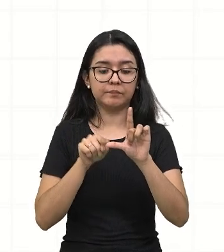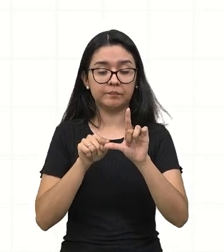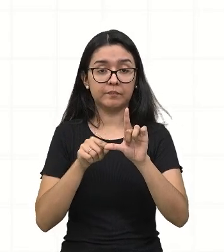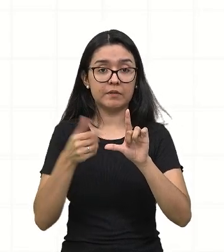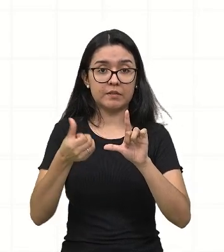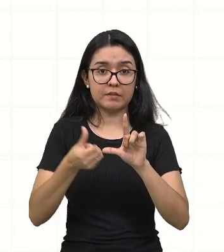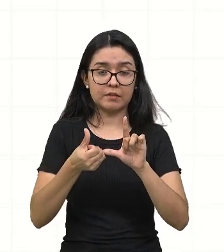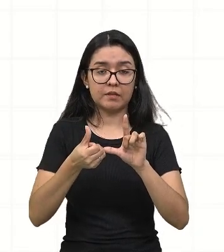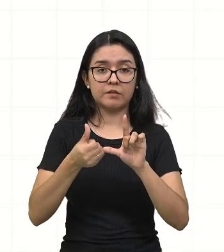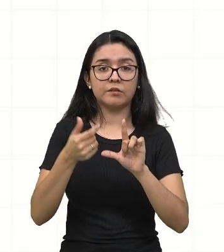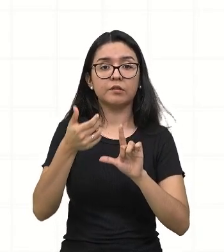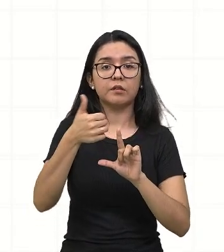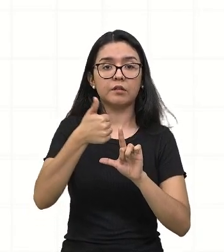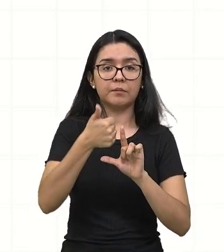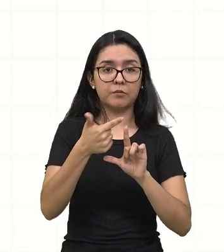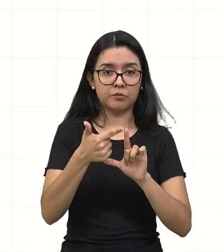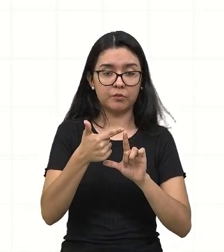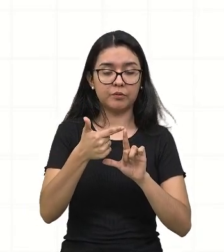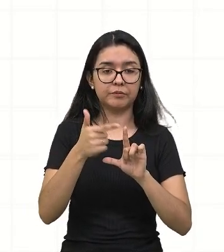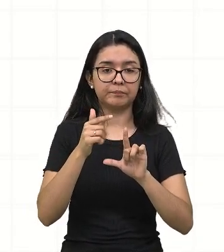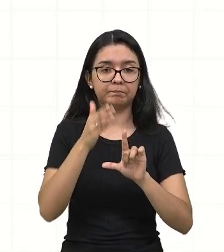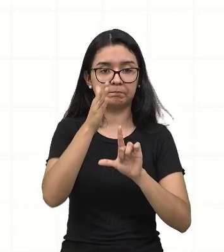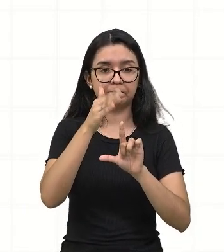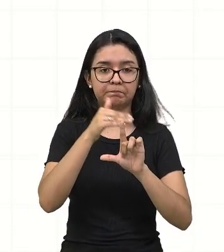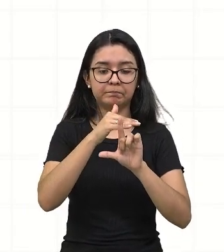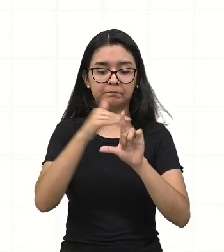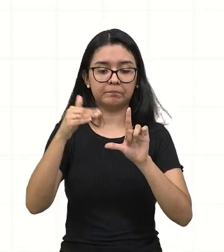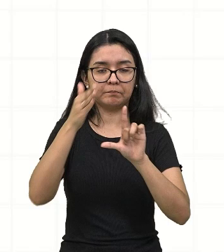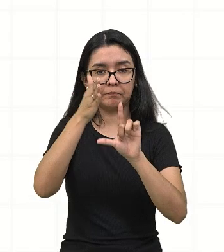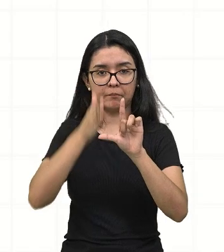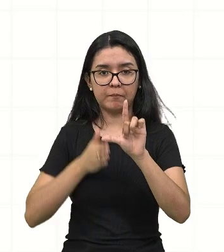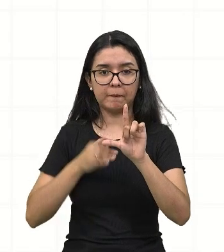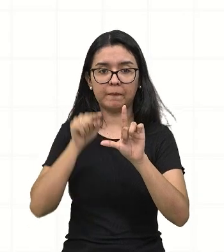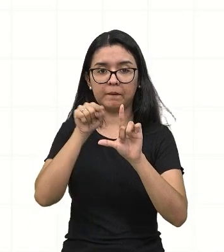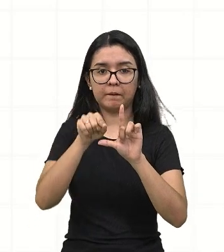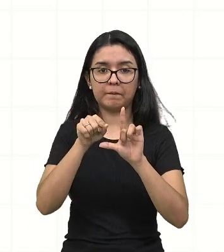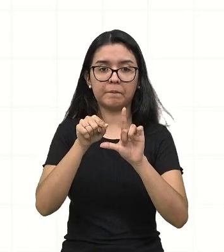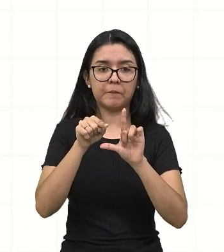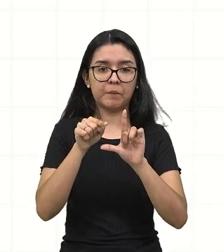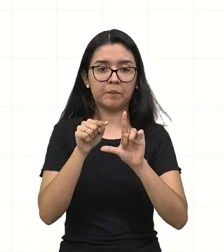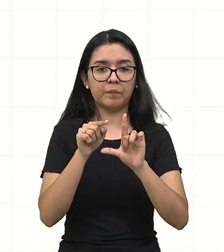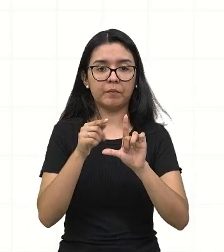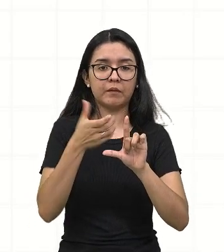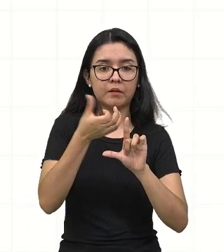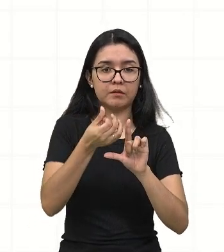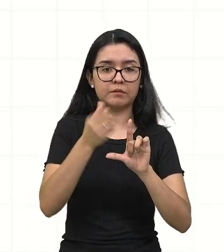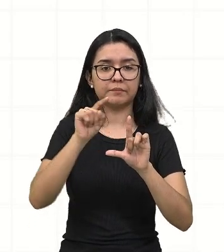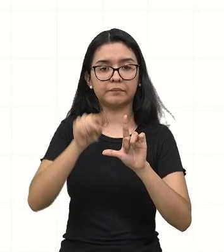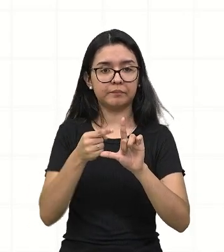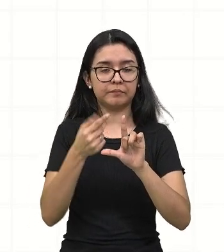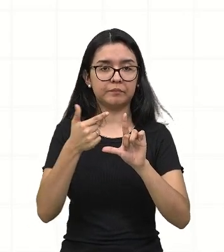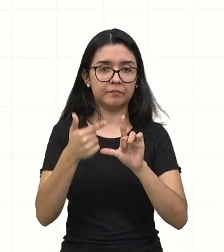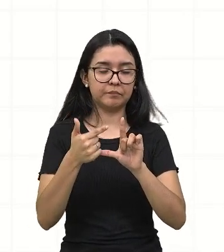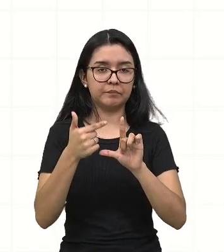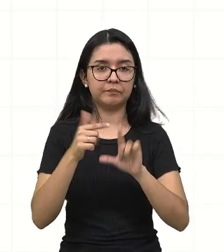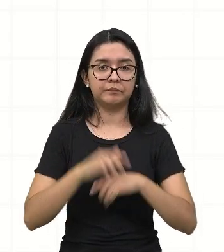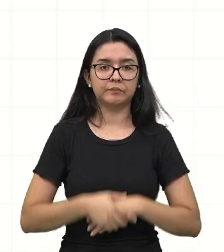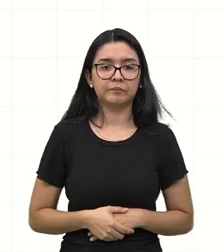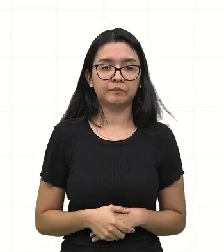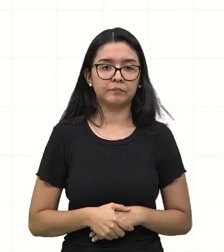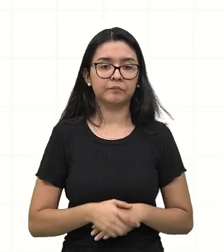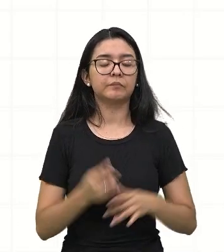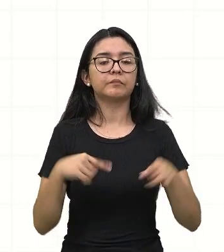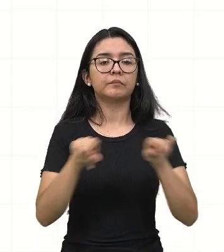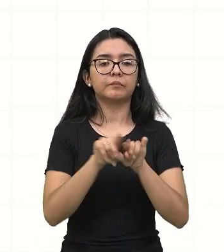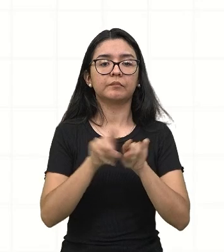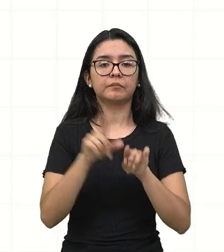e depois eu vou falar o 2, ó. Tá legal? Então ele é o ponto 6 e 2. E ainda